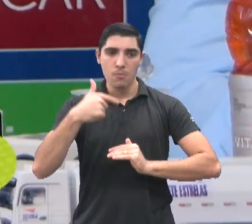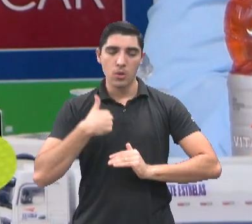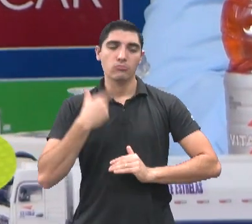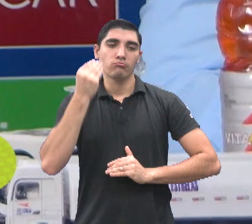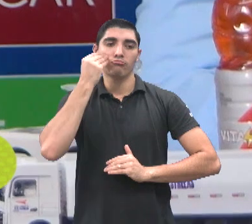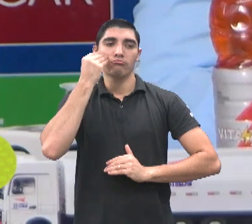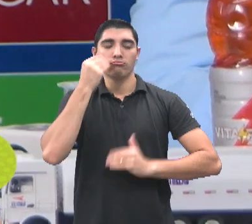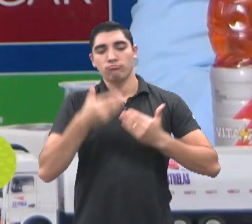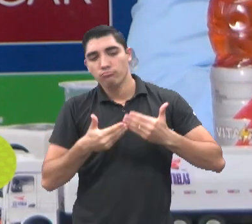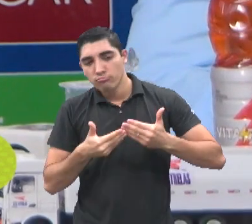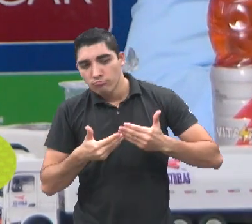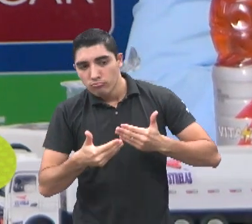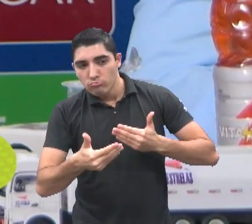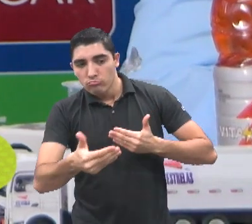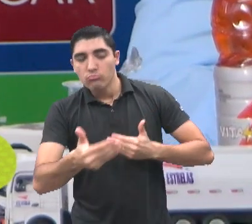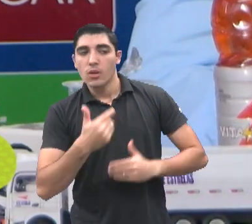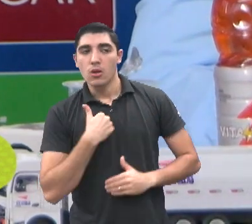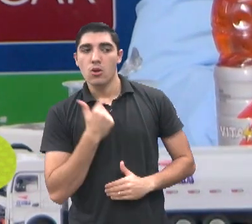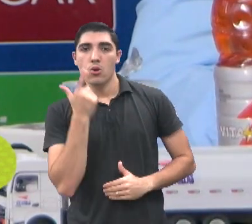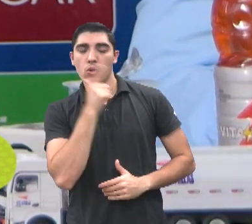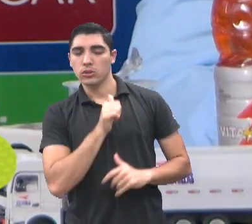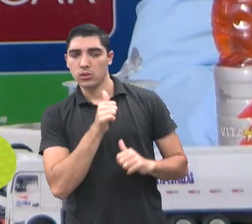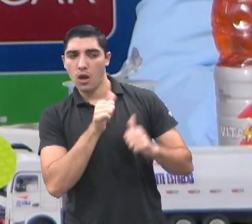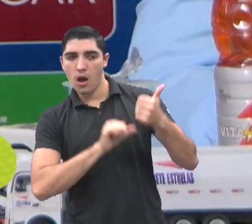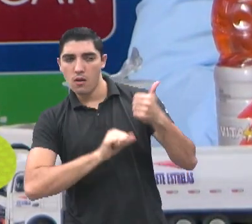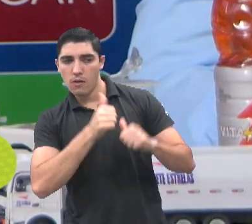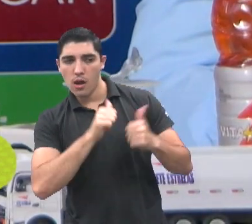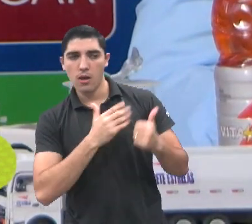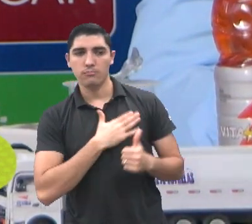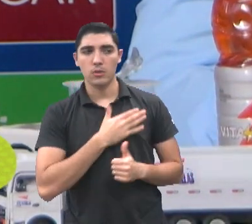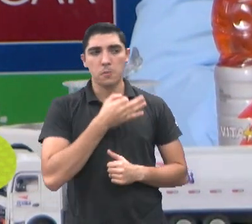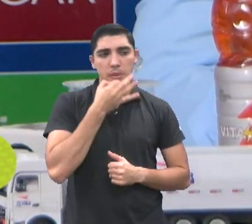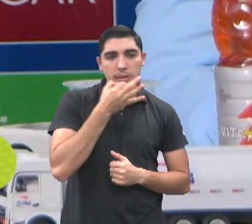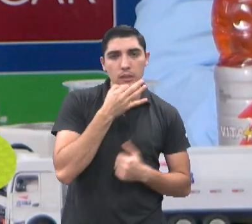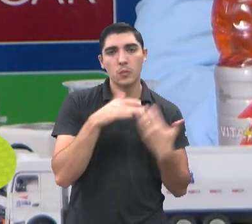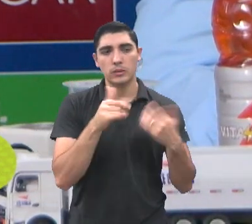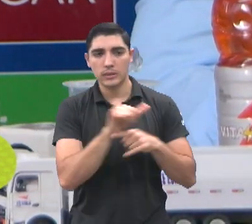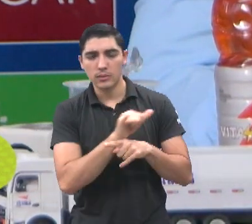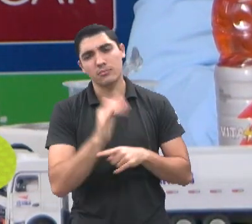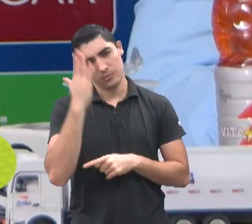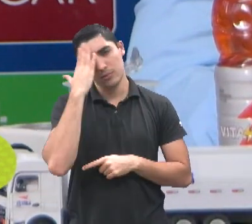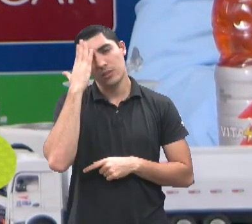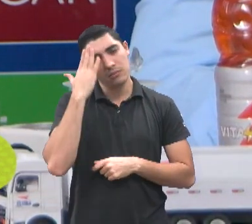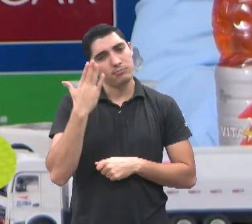uma ideia formada daquilo que nós vamos precisar fazer. Nós sabemos que o tempo é curto,